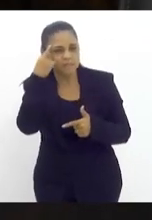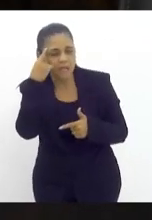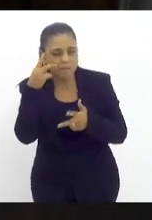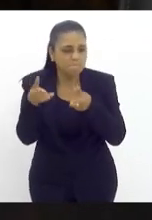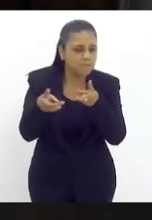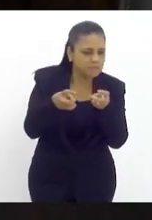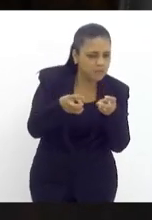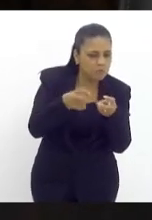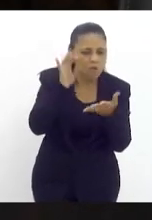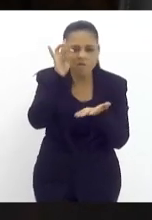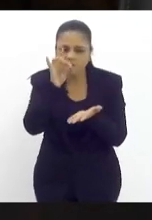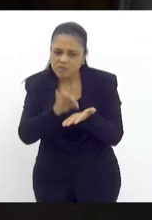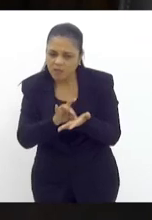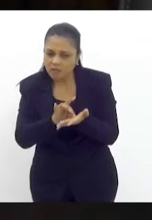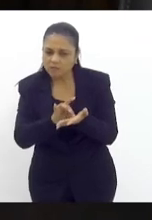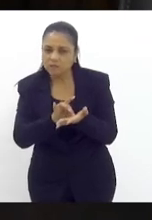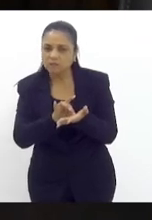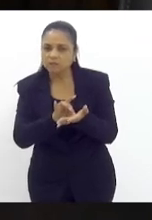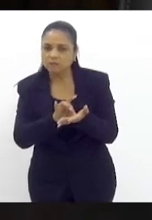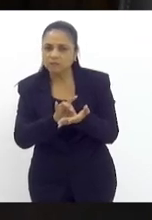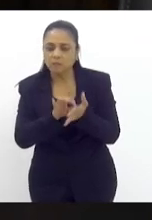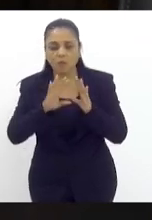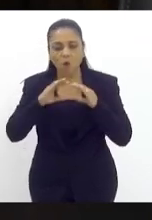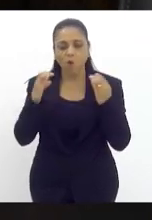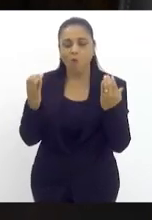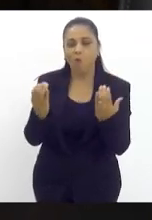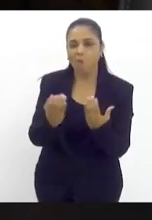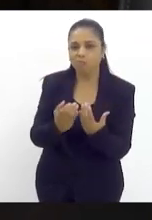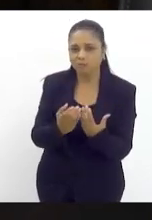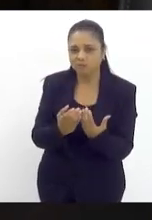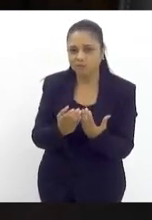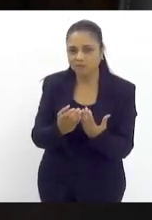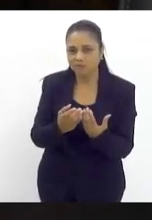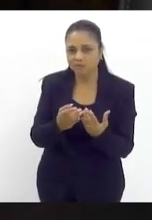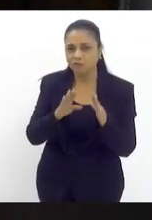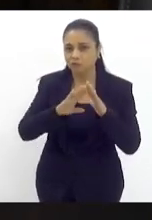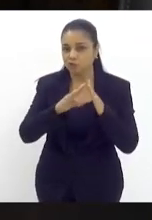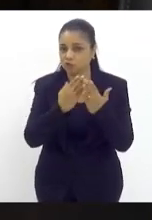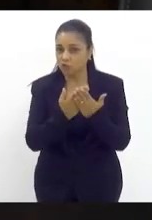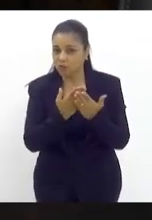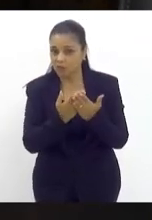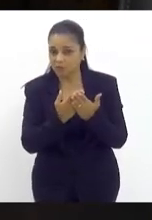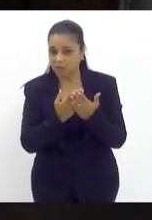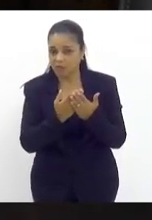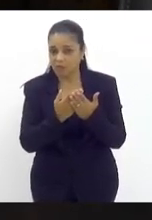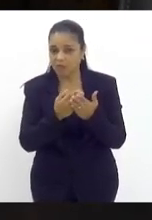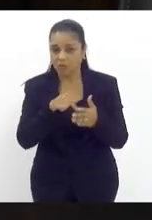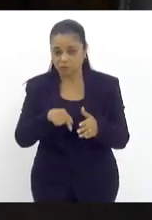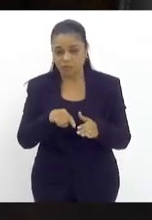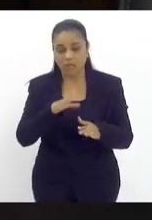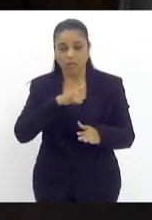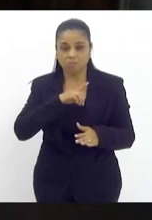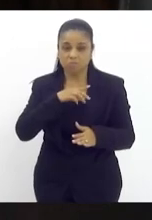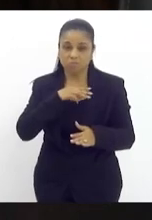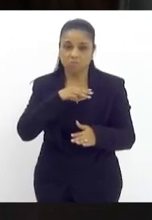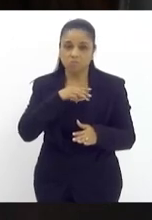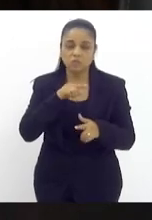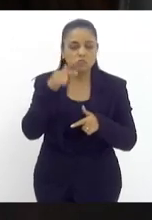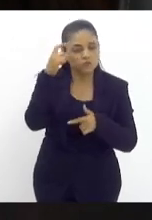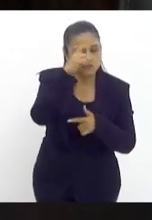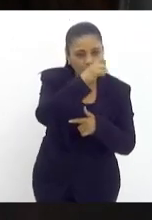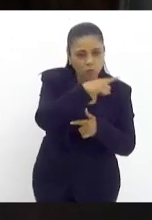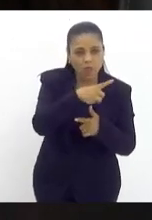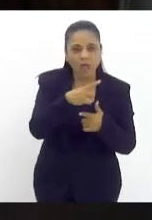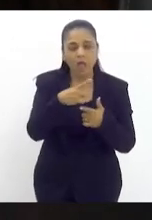é a realidade da minha comunidade. Minha comunidade, aqui onde eu tenho a minha escola, tem uma dificuldade